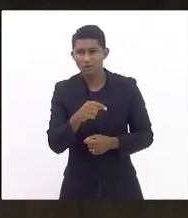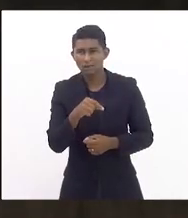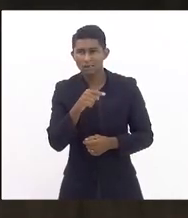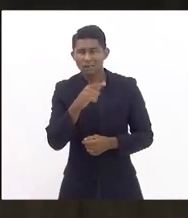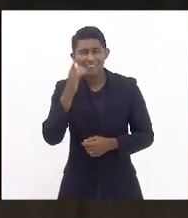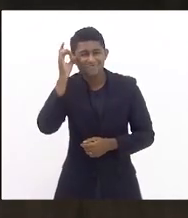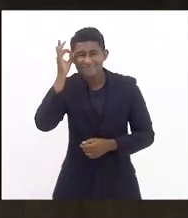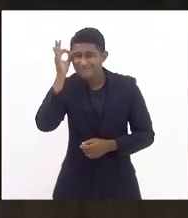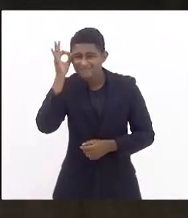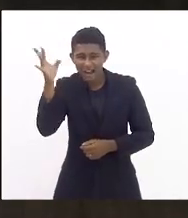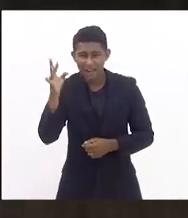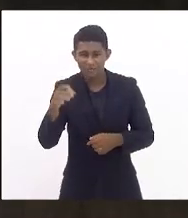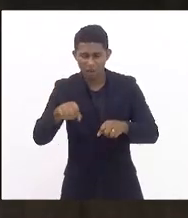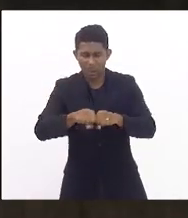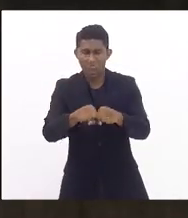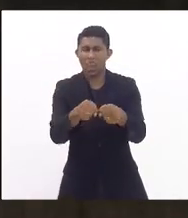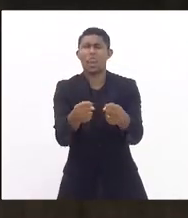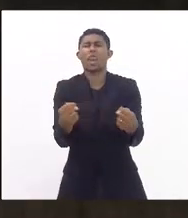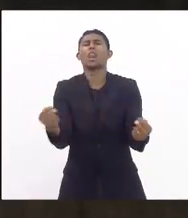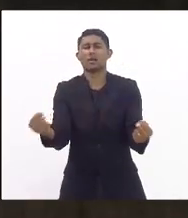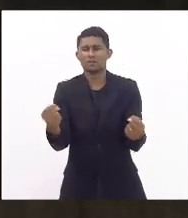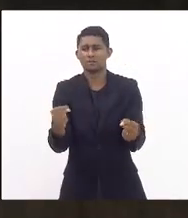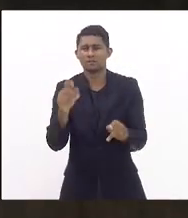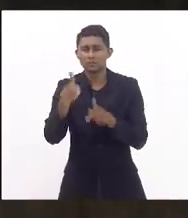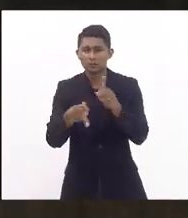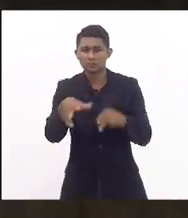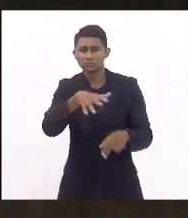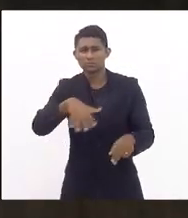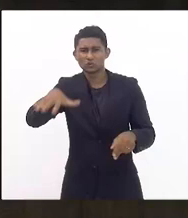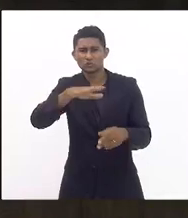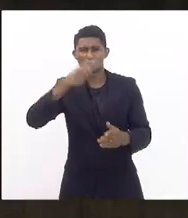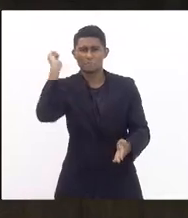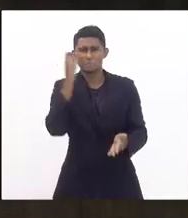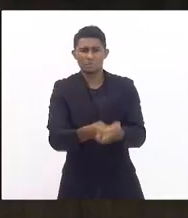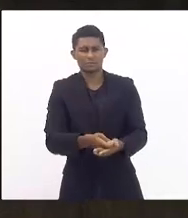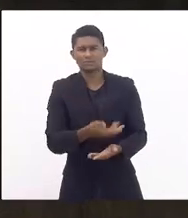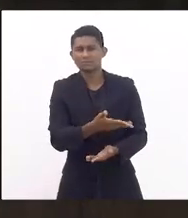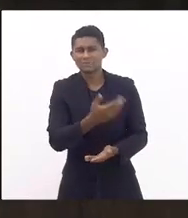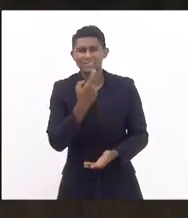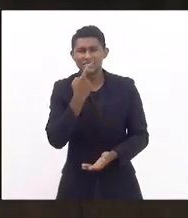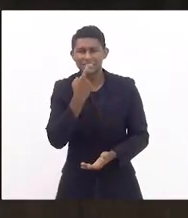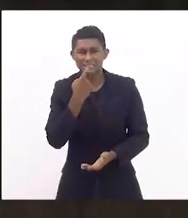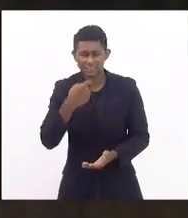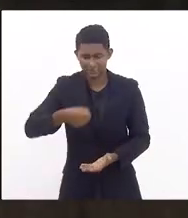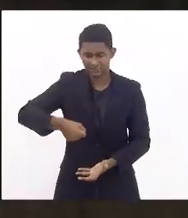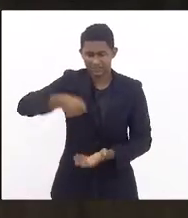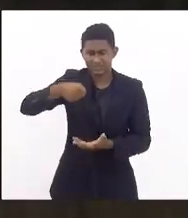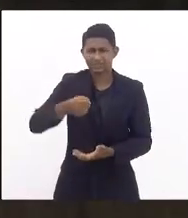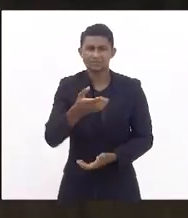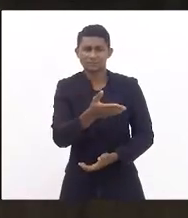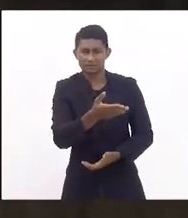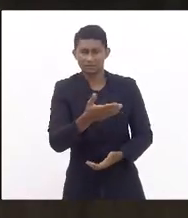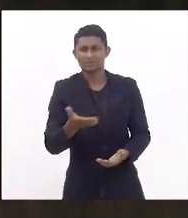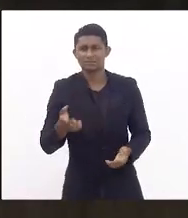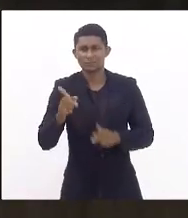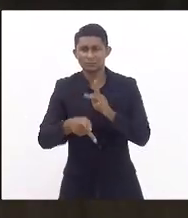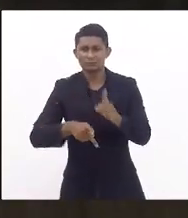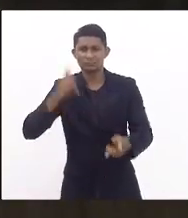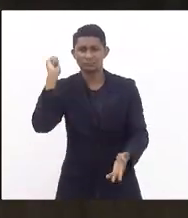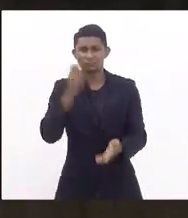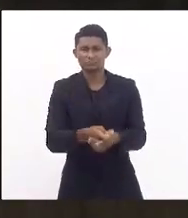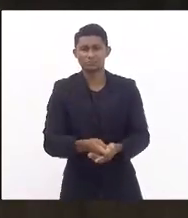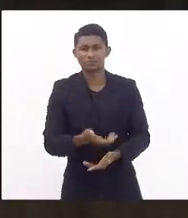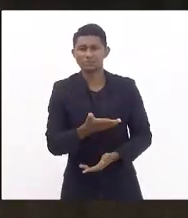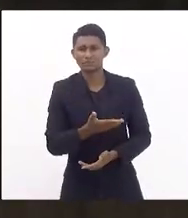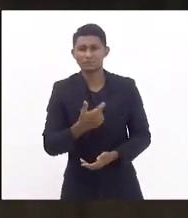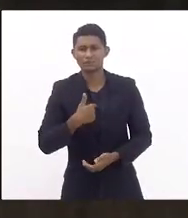fura, e isso a população está pagando. A população está pagando por isso aqui, presidente.